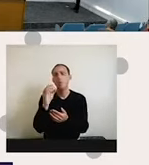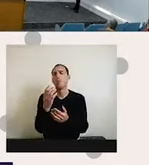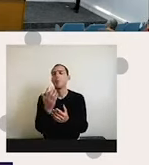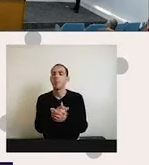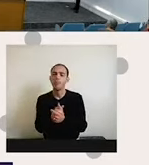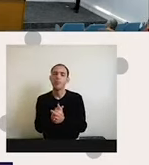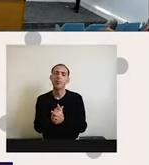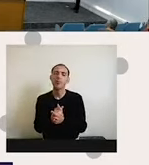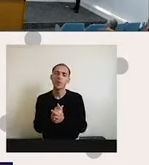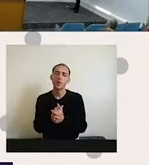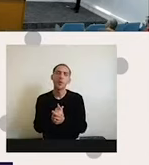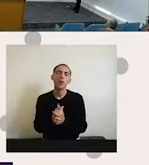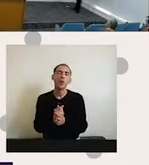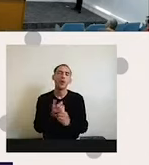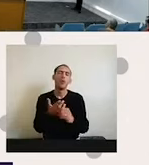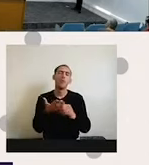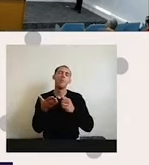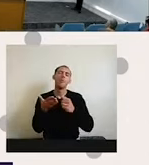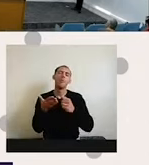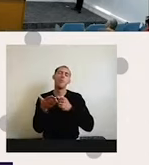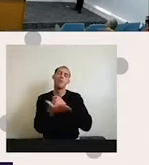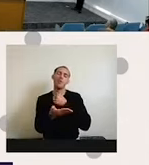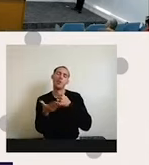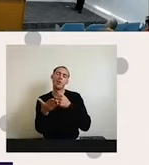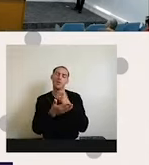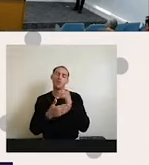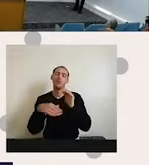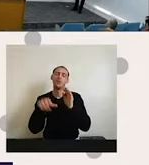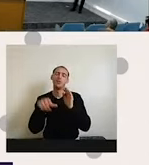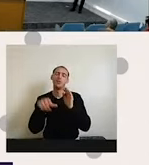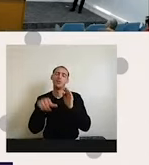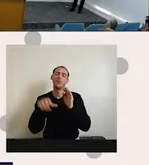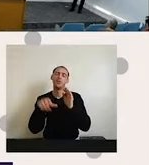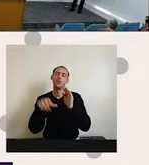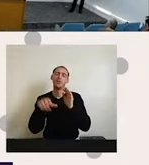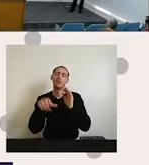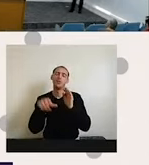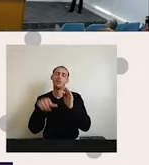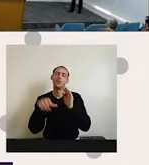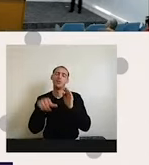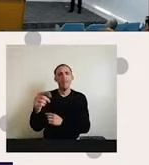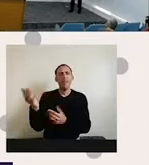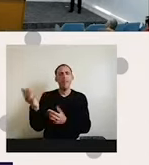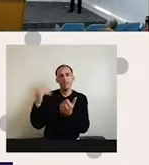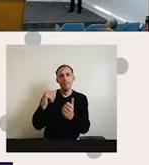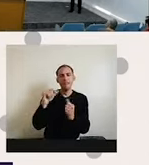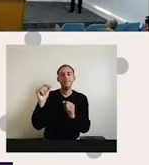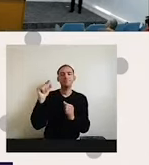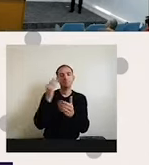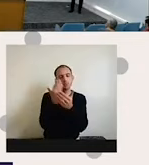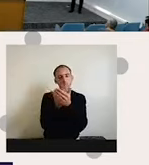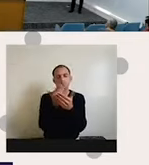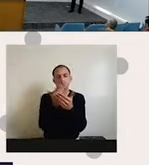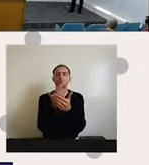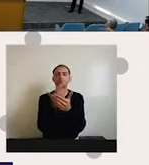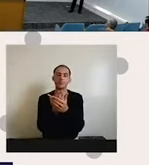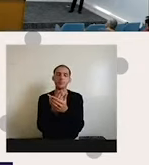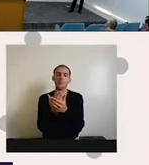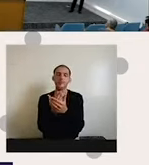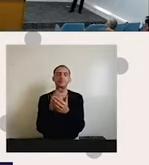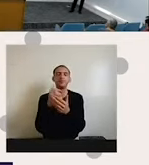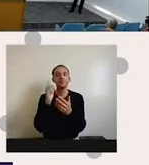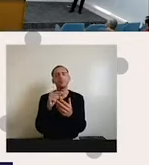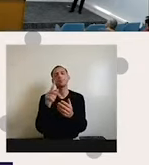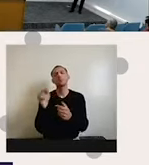Decreto 3048, que vem de um estudo defendido pelo professor Paulo Rogério na UNB, que fez